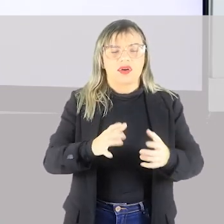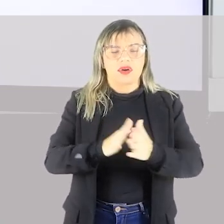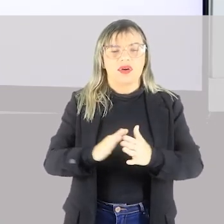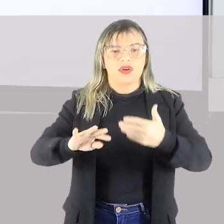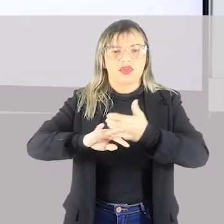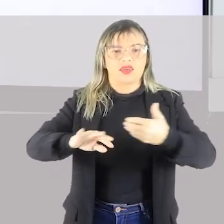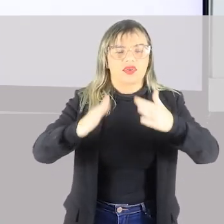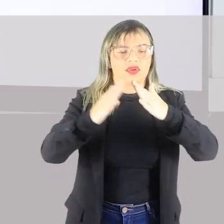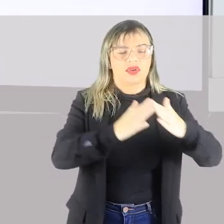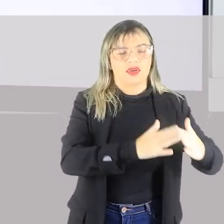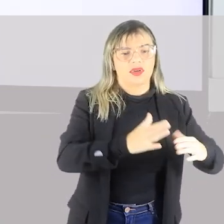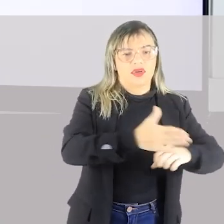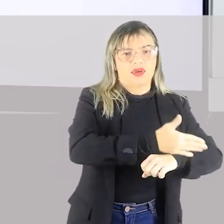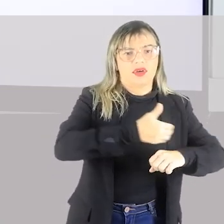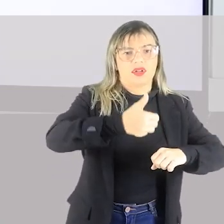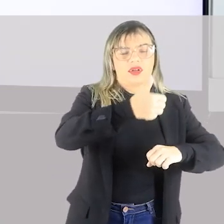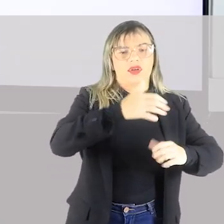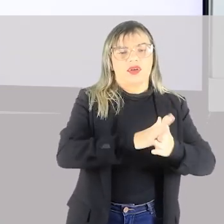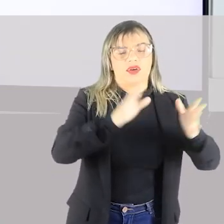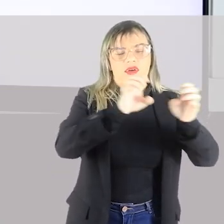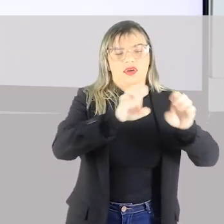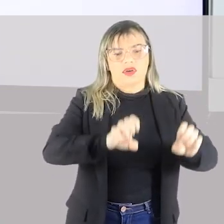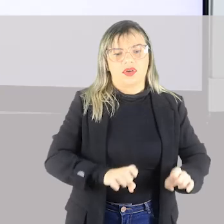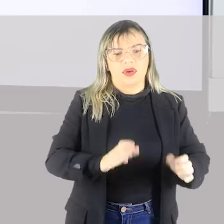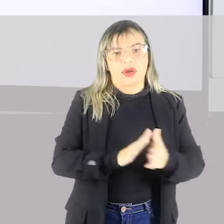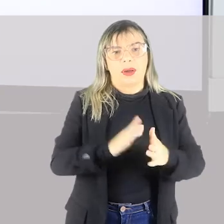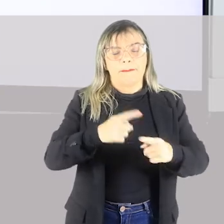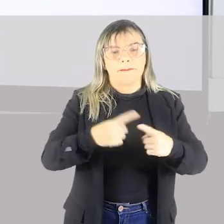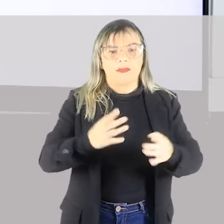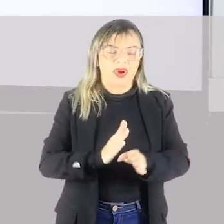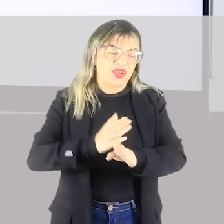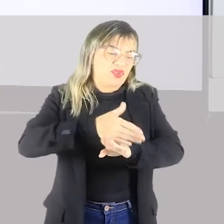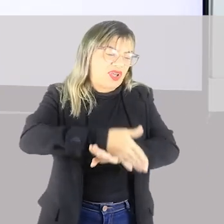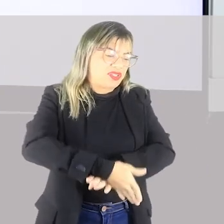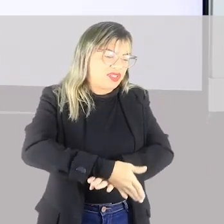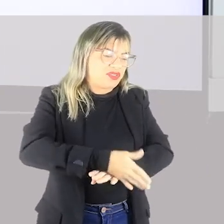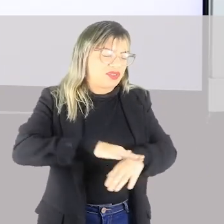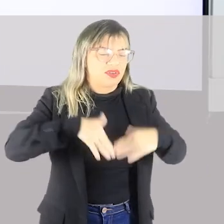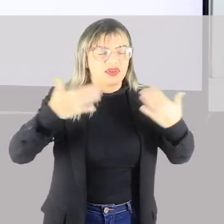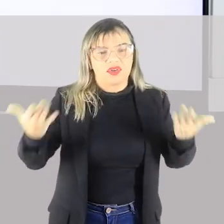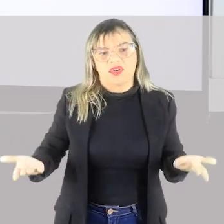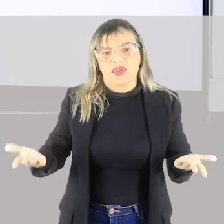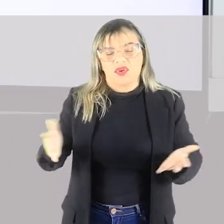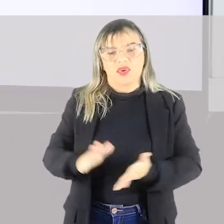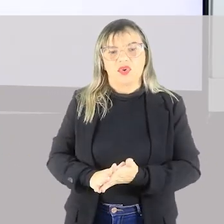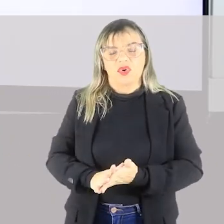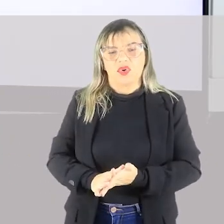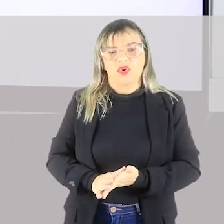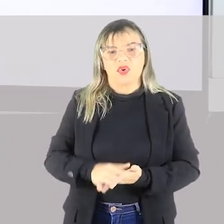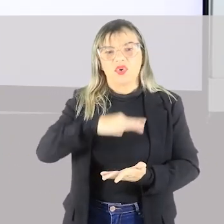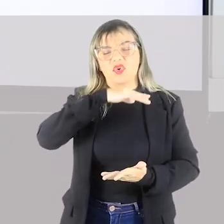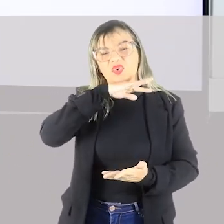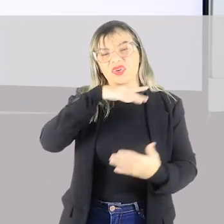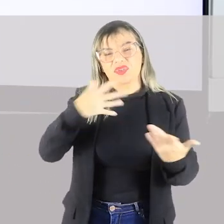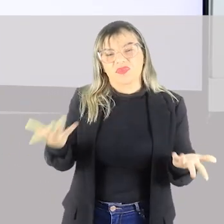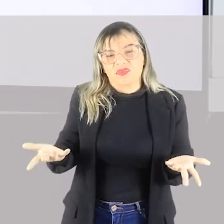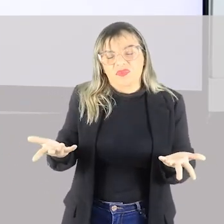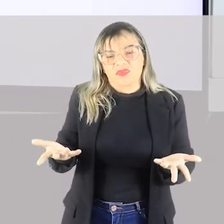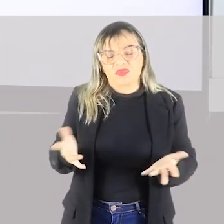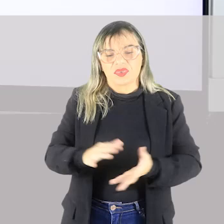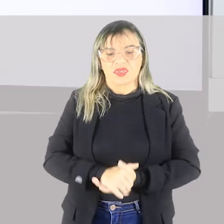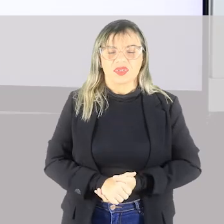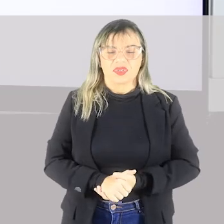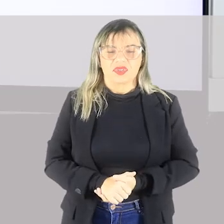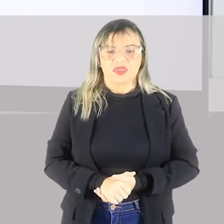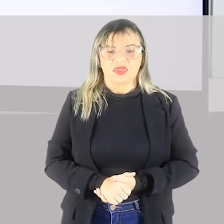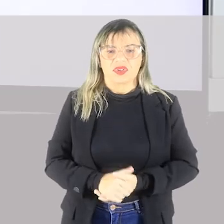e melhorar a estrutura daquele bairro se o acesso para esse bairro, ele é um acesso que vai continuar sendo ruim.